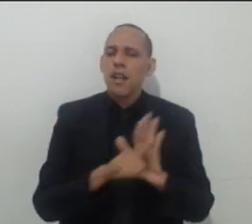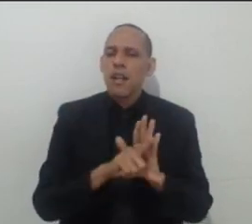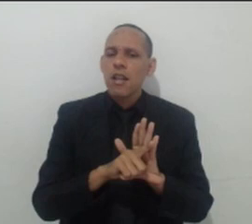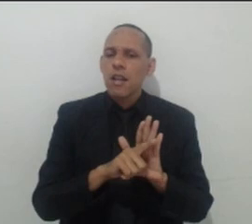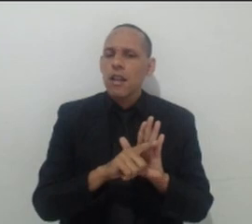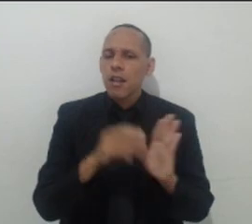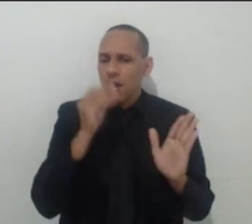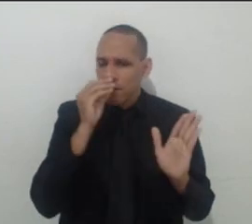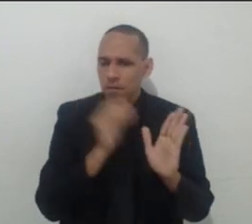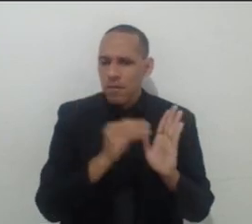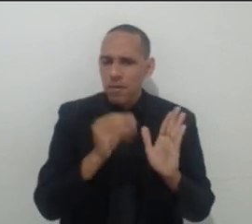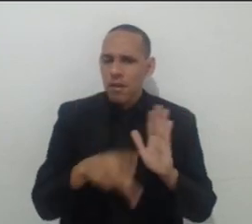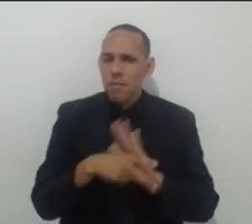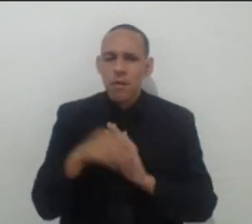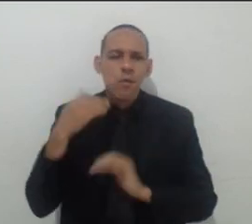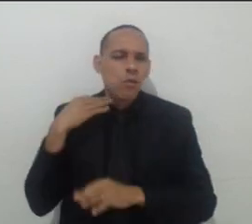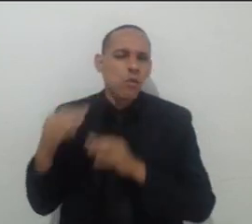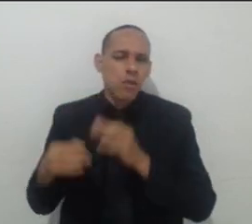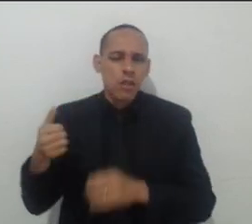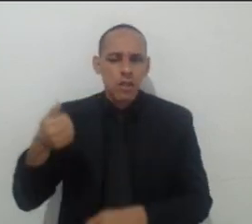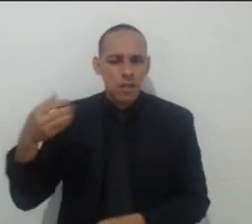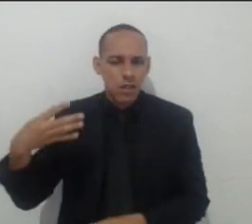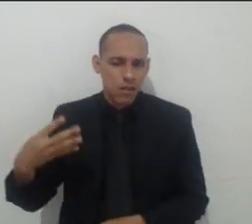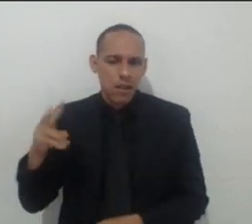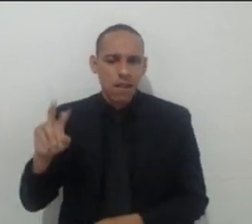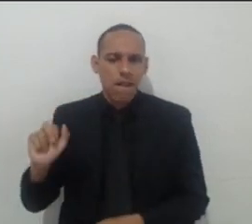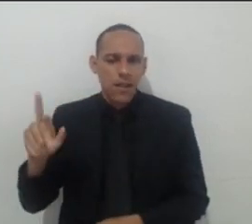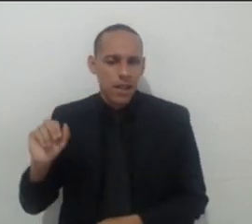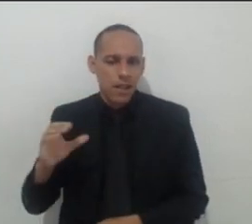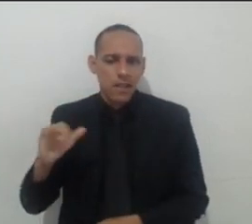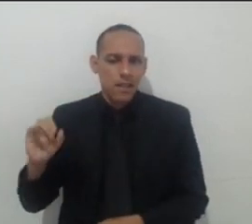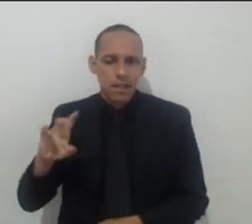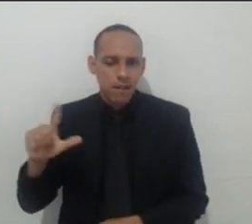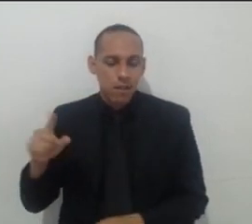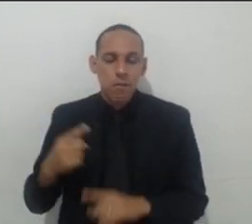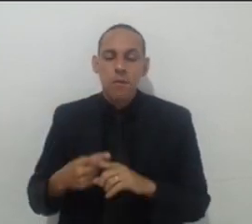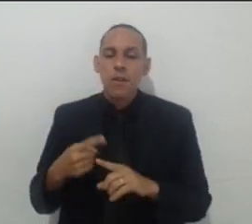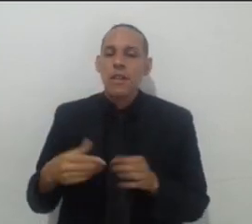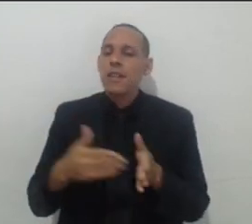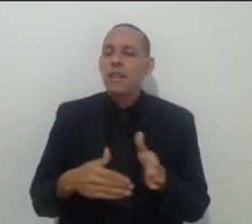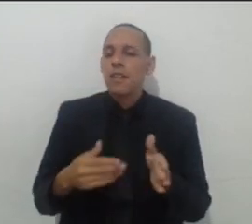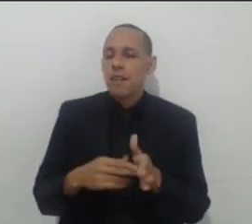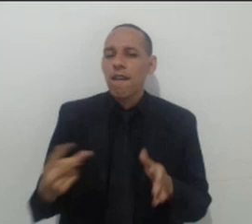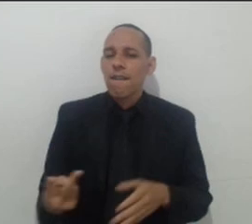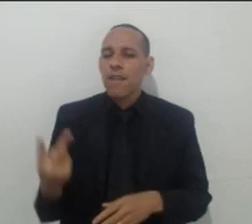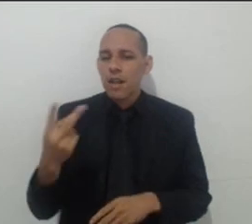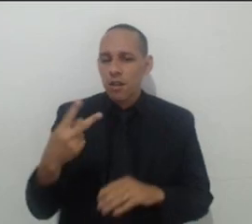14ª Vara Cível em querer fazer constrições em valores da Caixa Econômica.